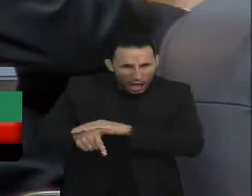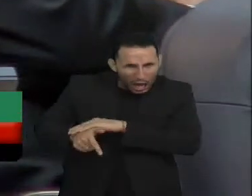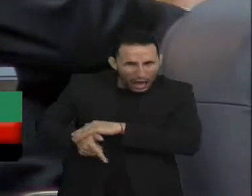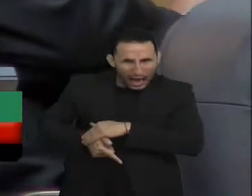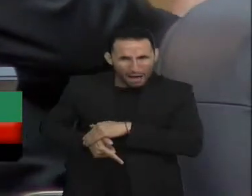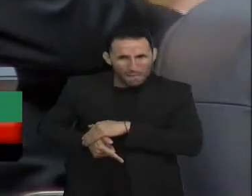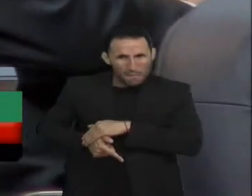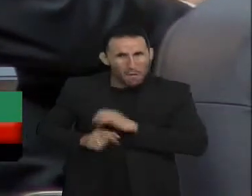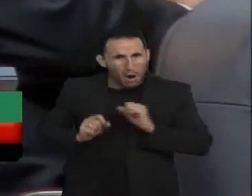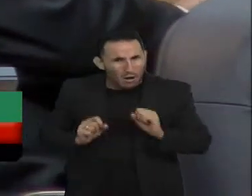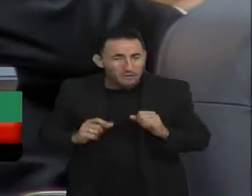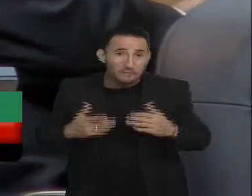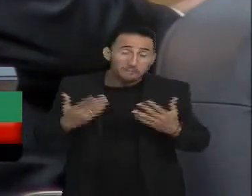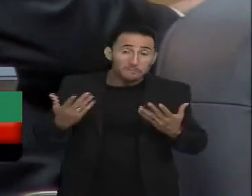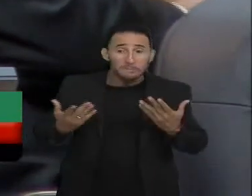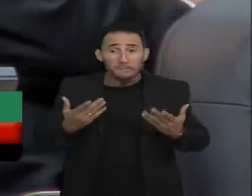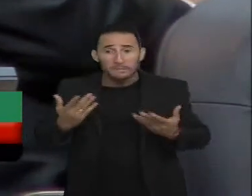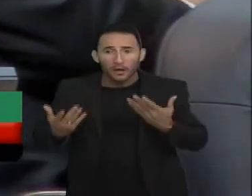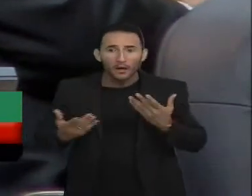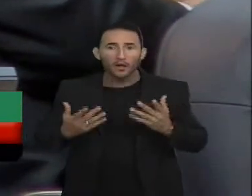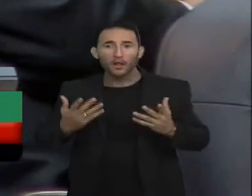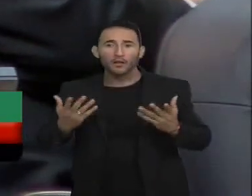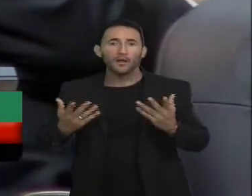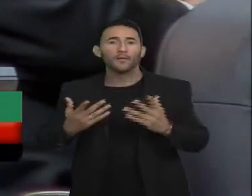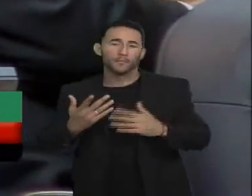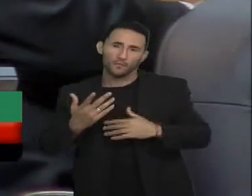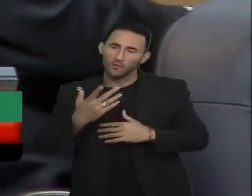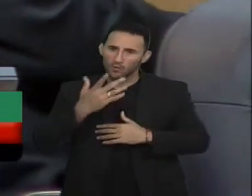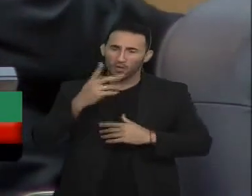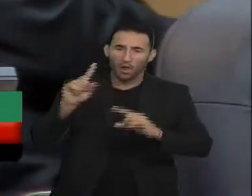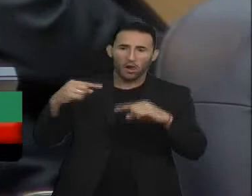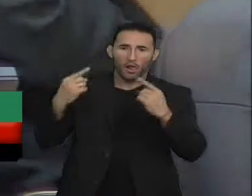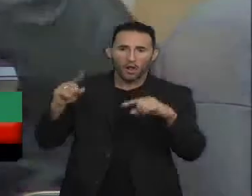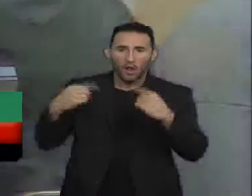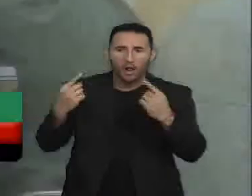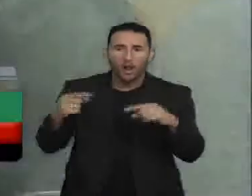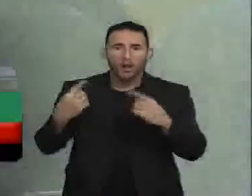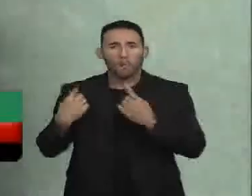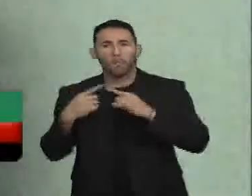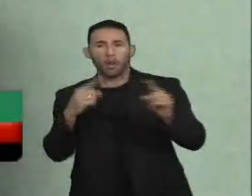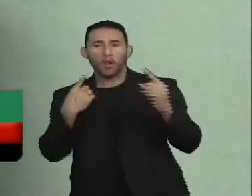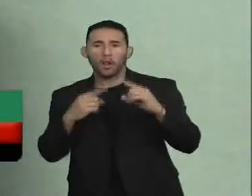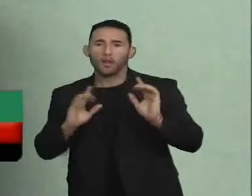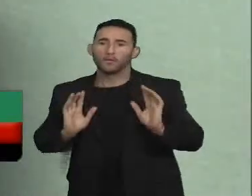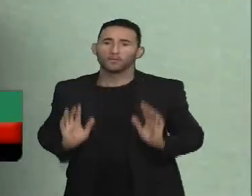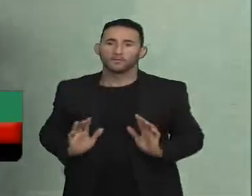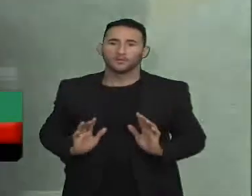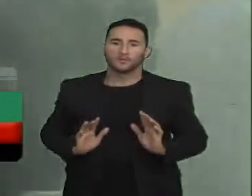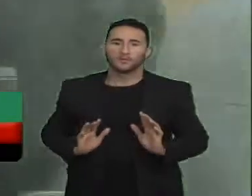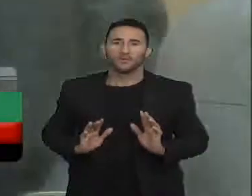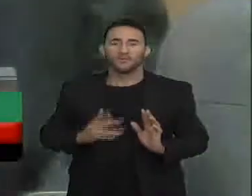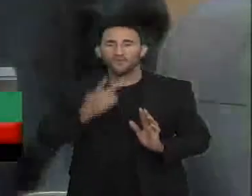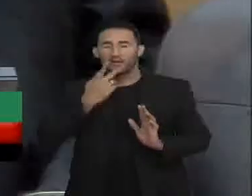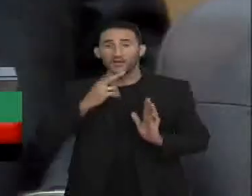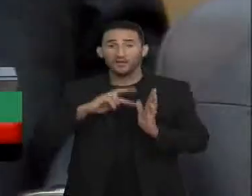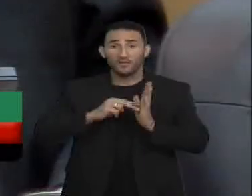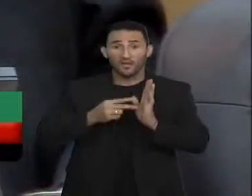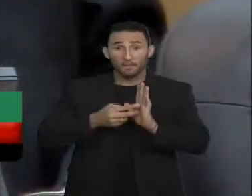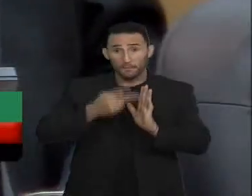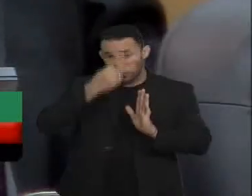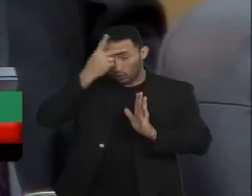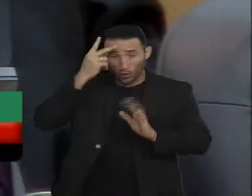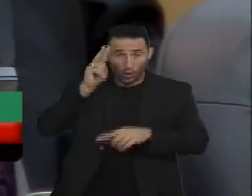E chumbo que vem de lá também tem que se ir da guarda também, contrário. Não quer dizer que o armamento